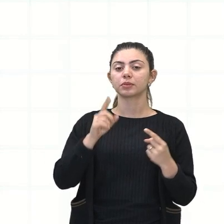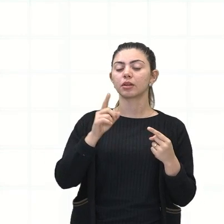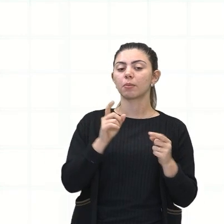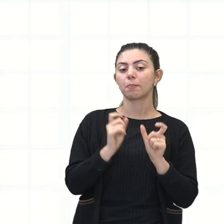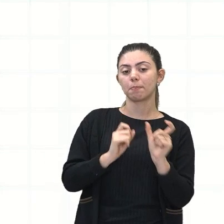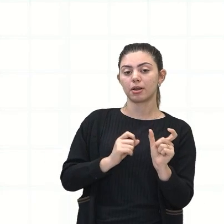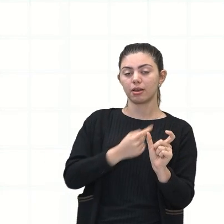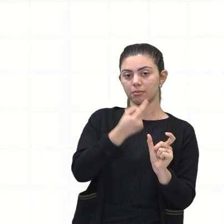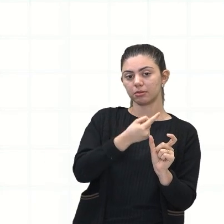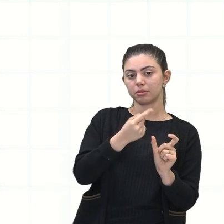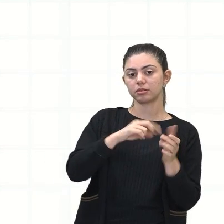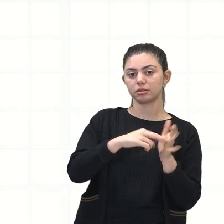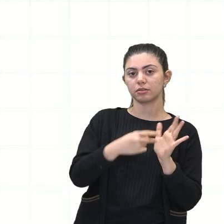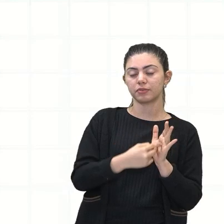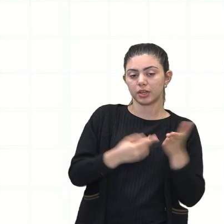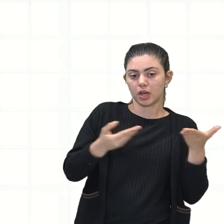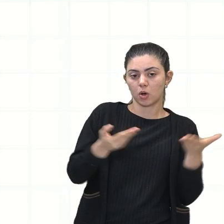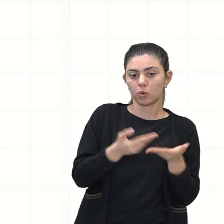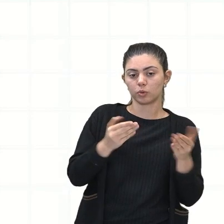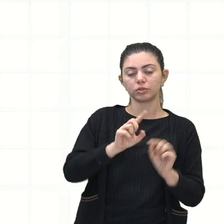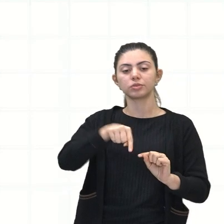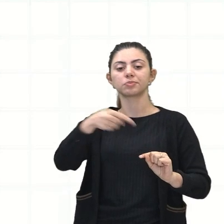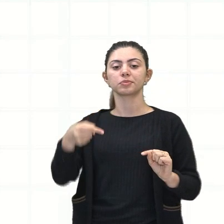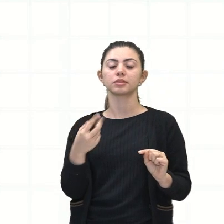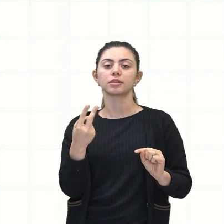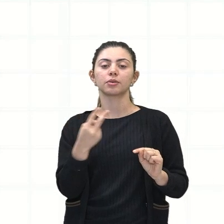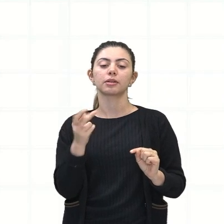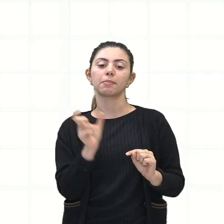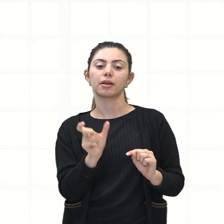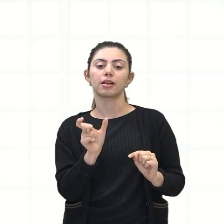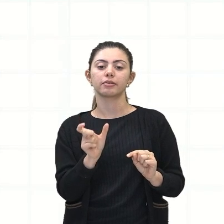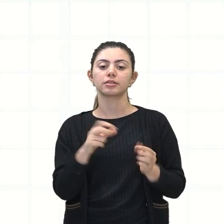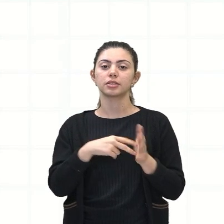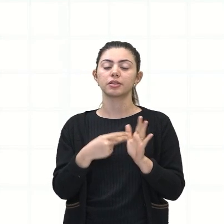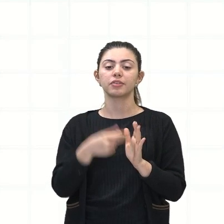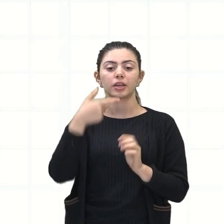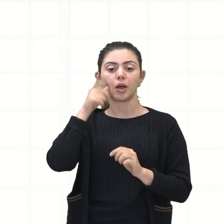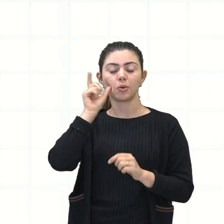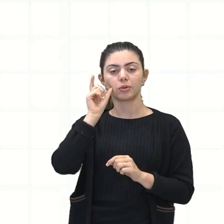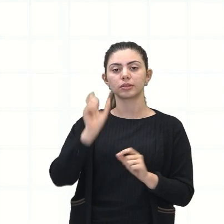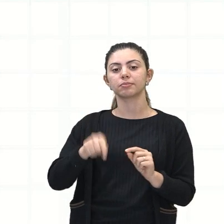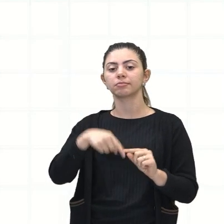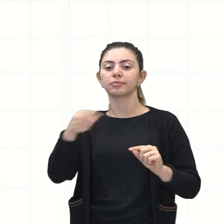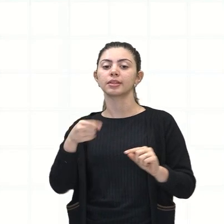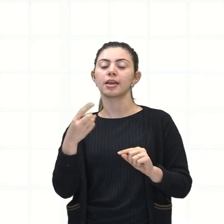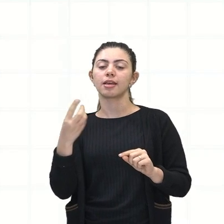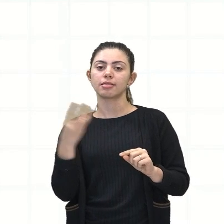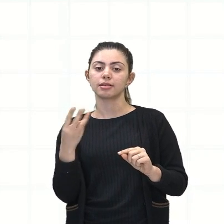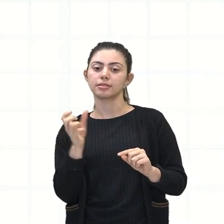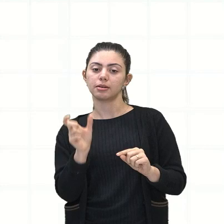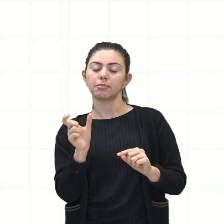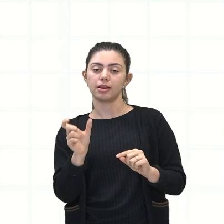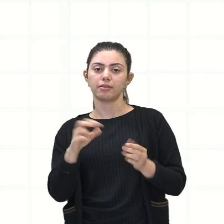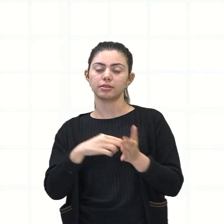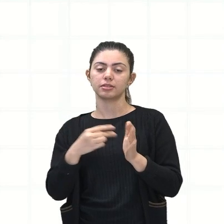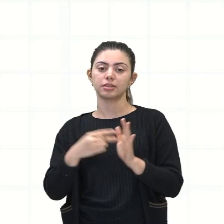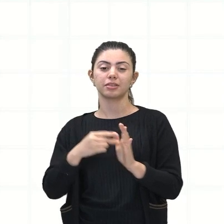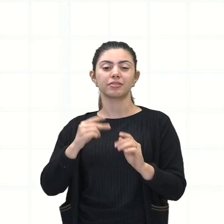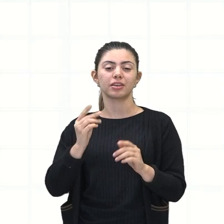dizer hoje. Yesterday, ontem. Later quer dizer mais